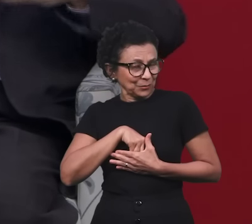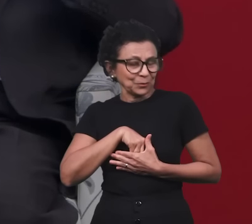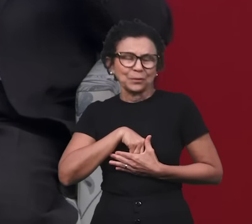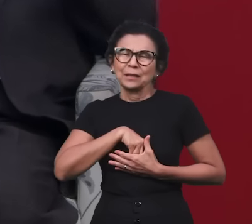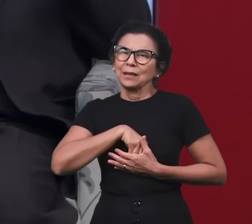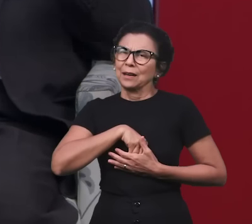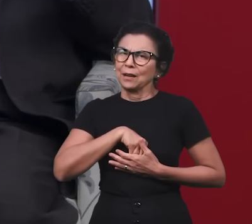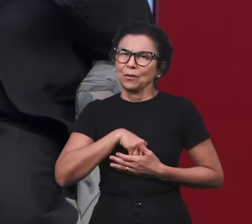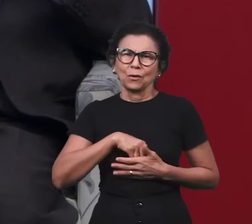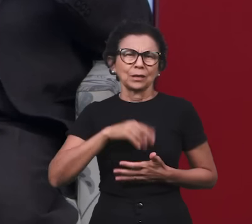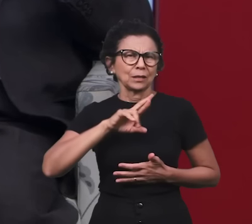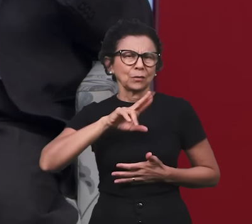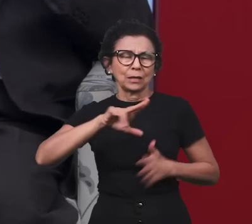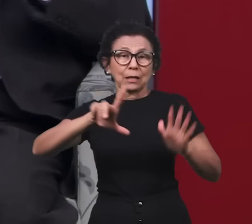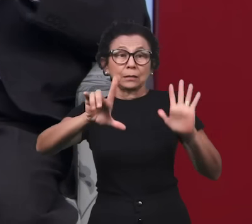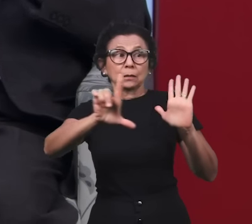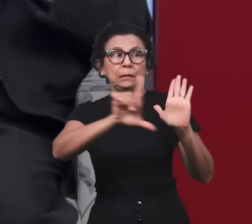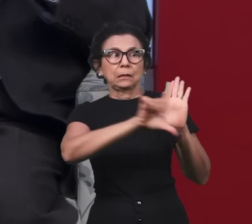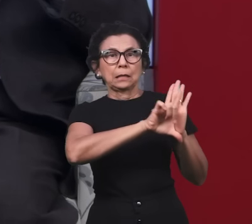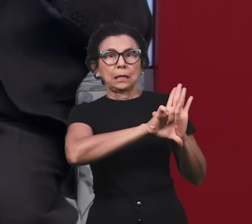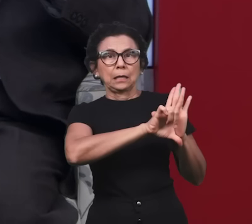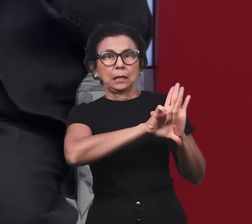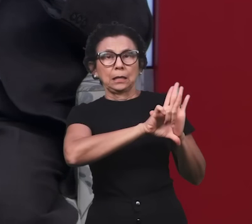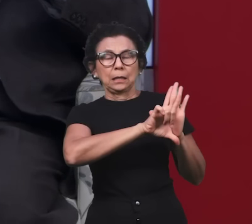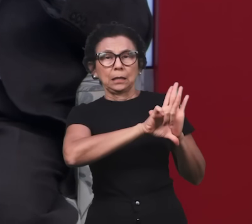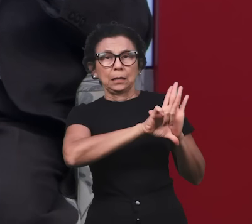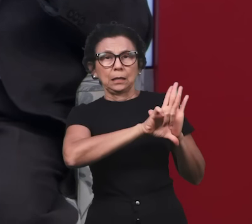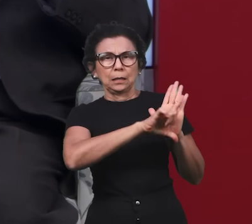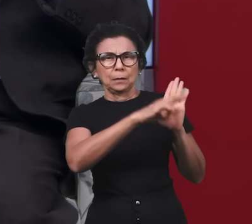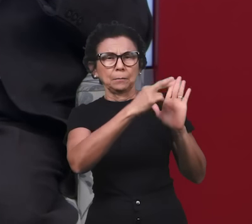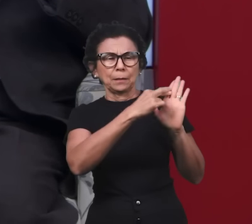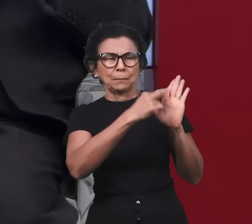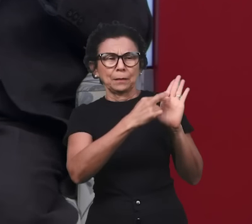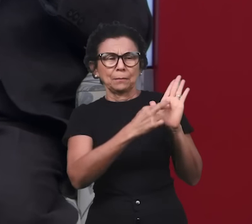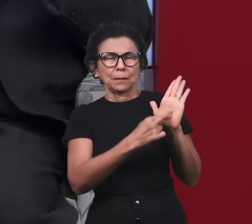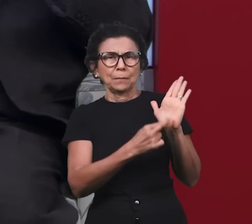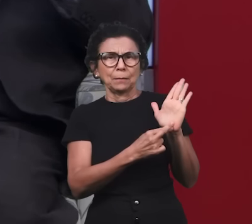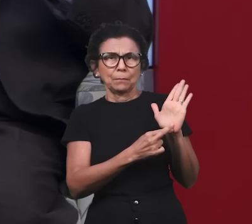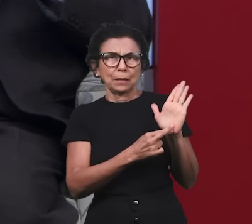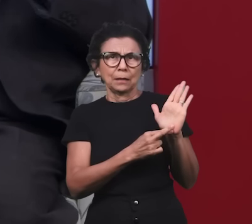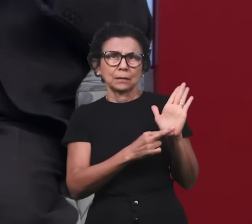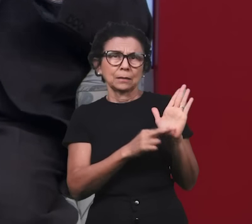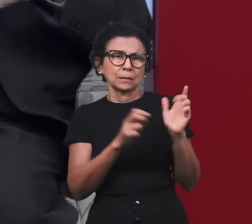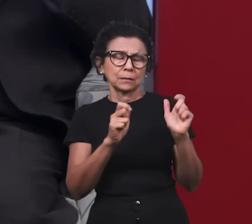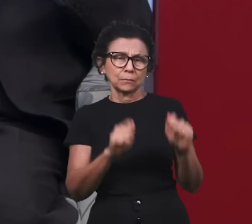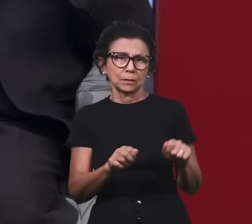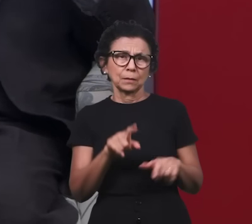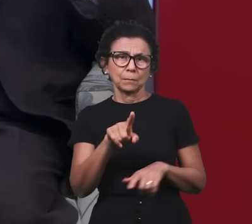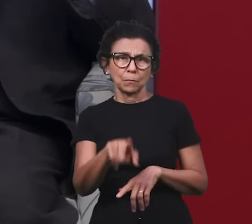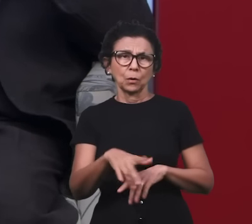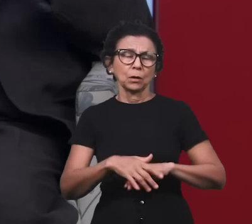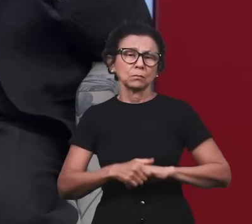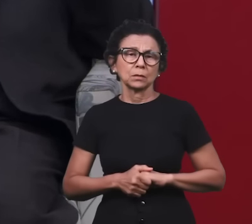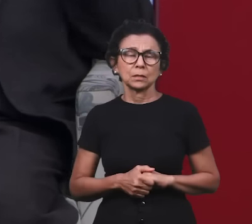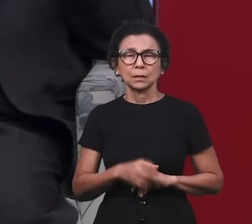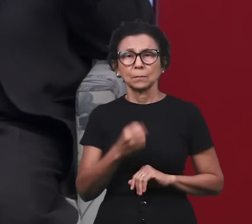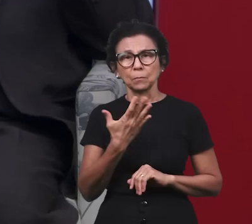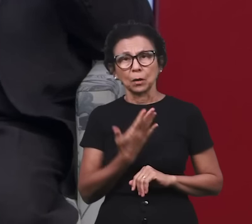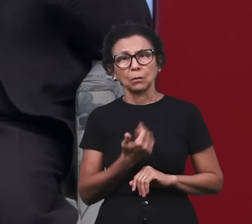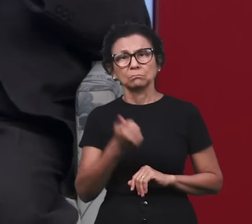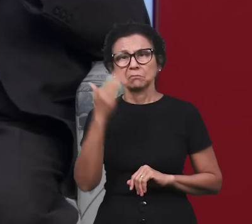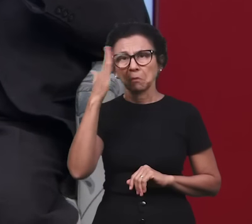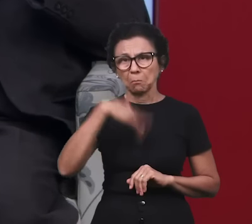uma lei, porque quando você segue uma lei, você pode ter gênio diferente, um gênio bom, um gênio mau, e seguir a